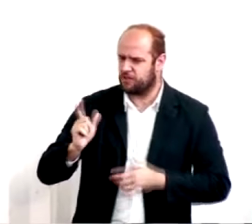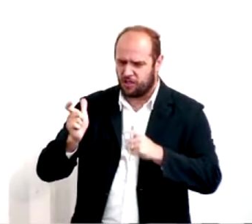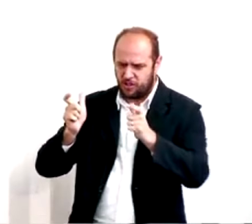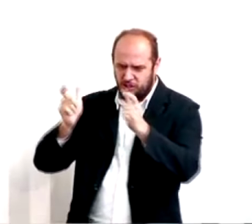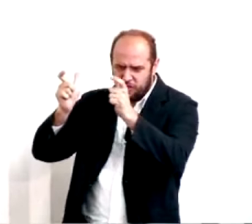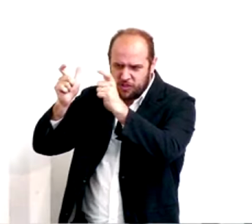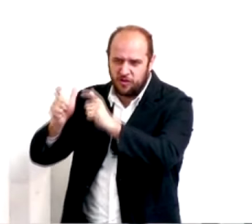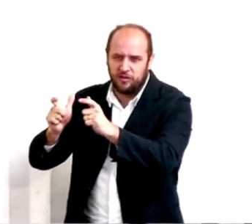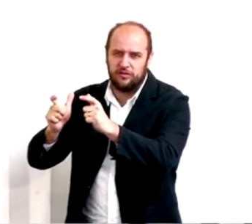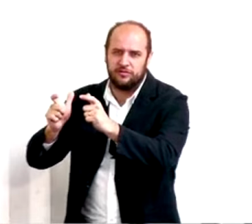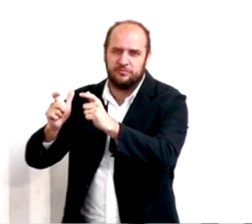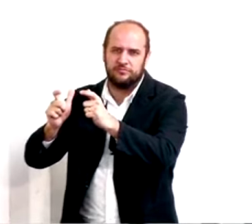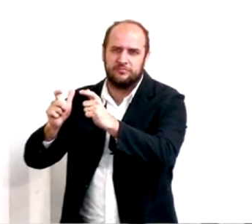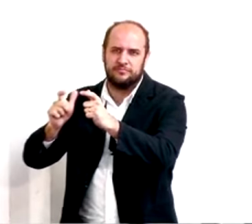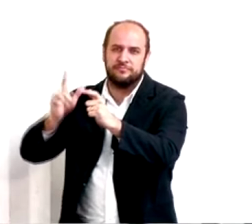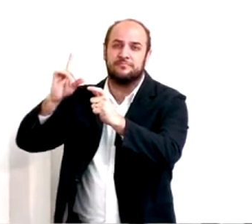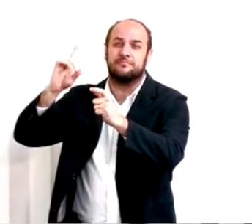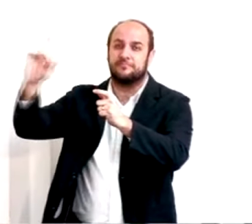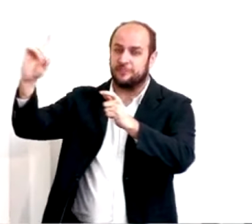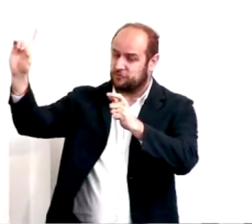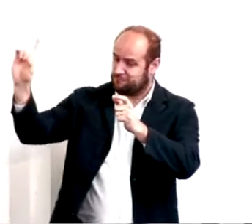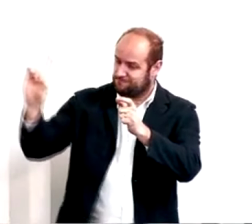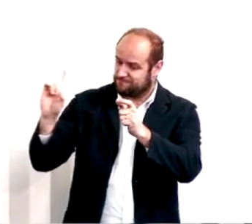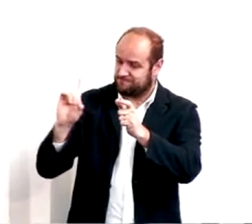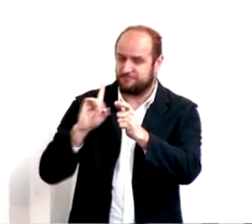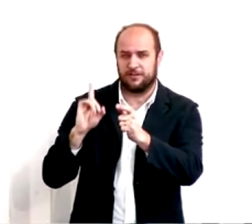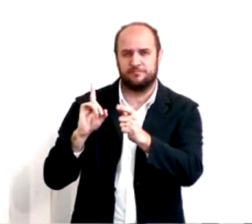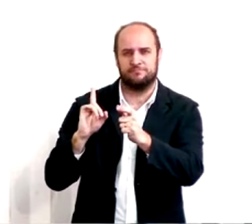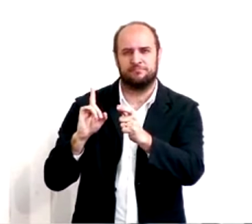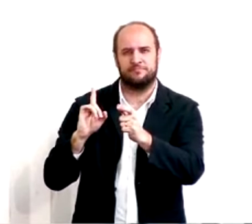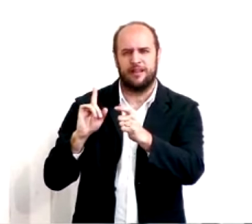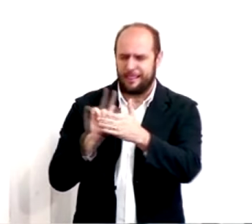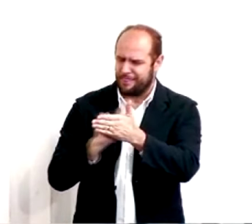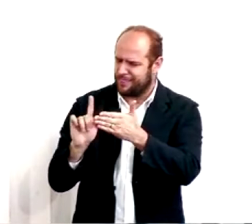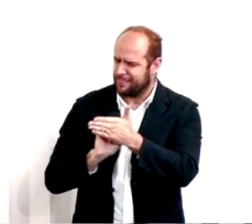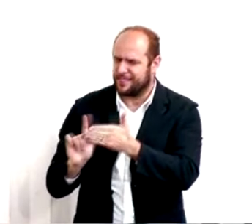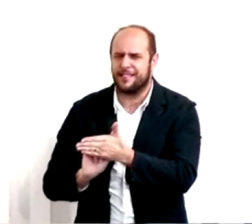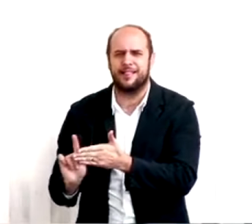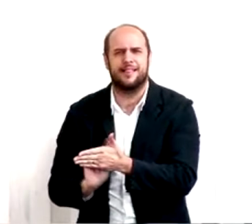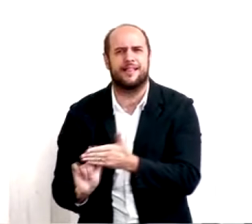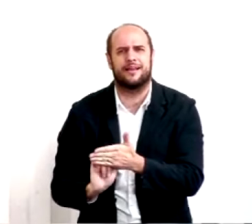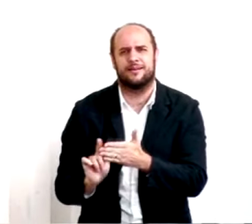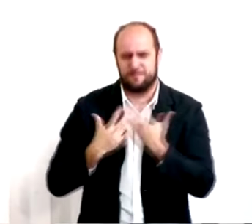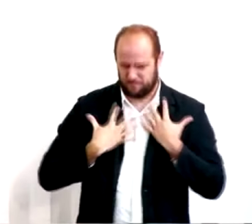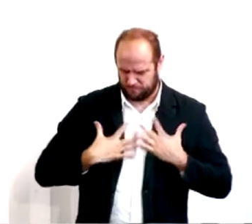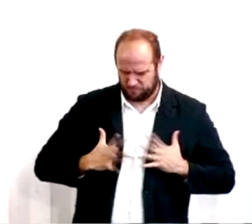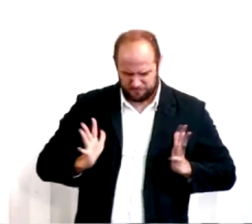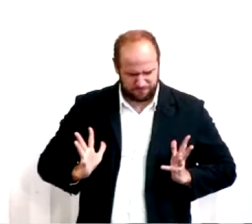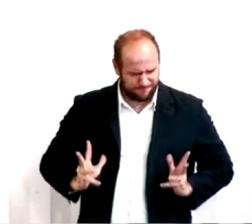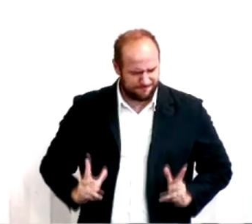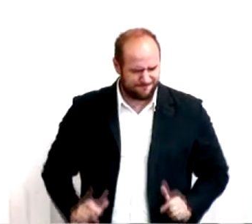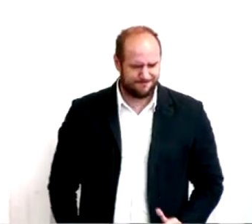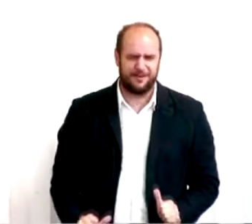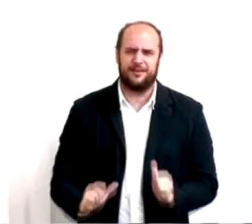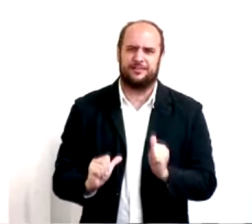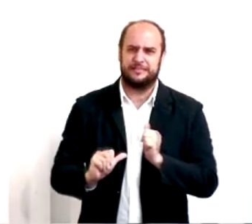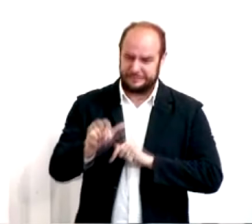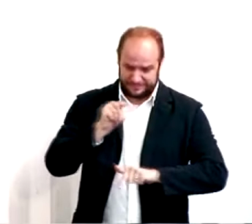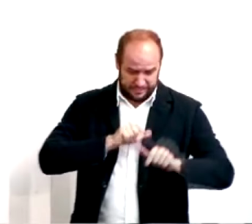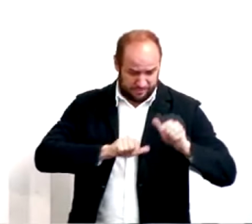aquele lugar ele nos deu novas roupas ele tirou os sapatos sujos que calçavam os ele